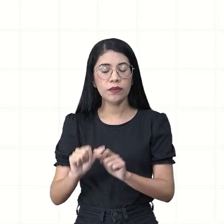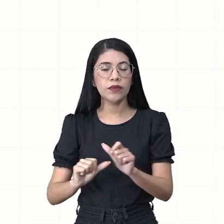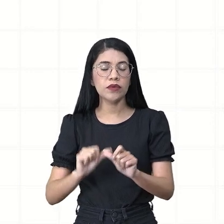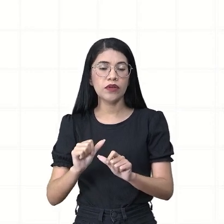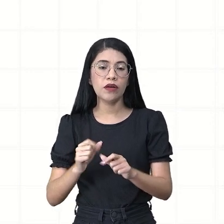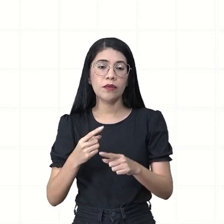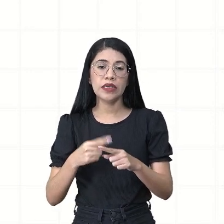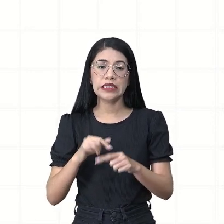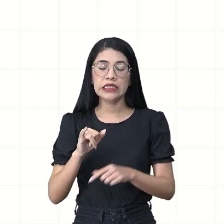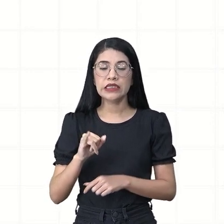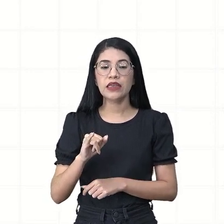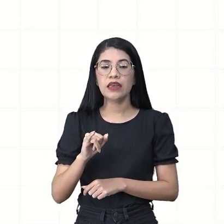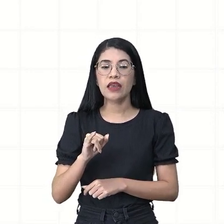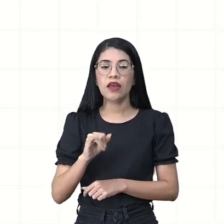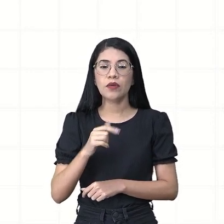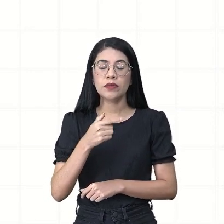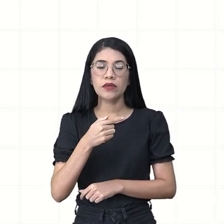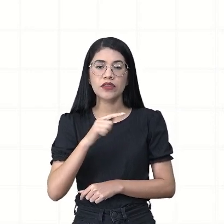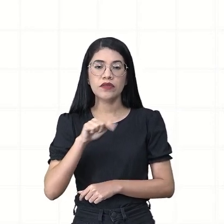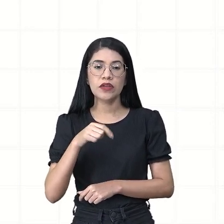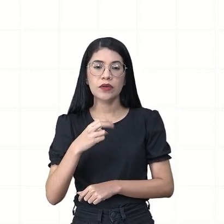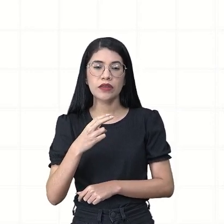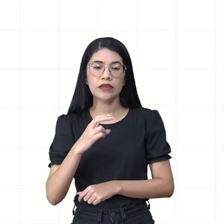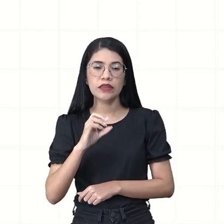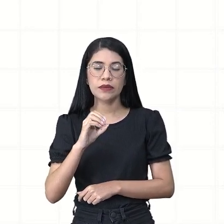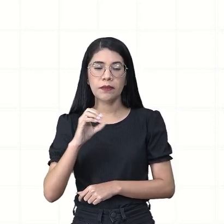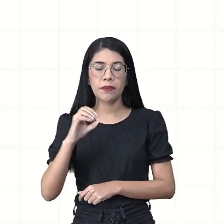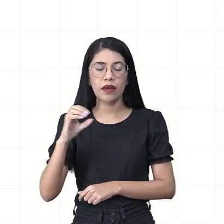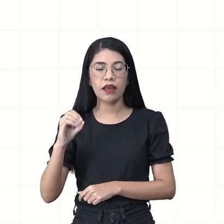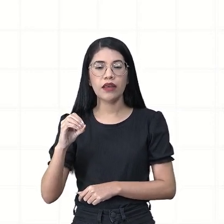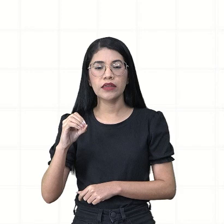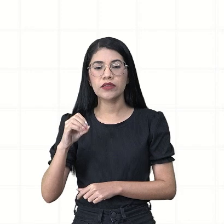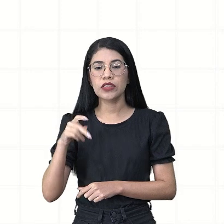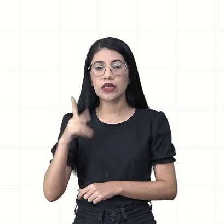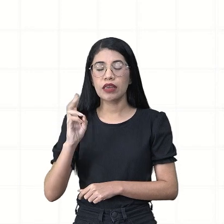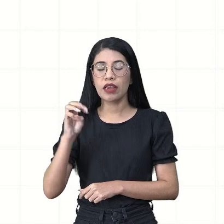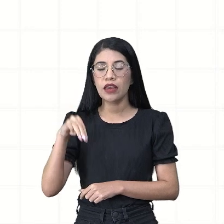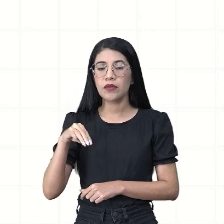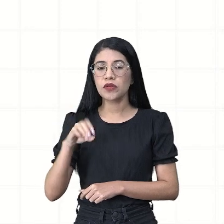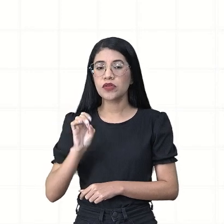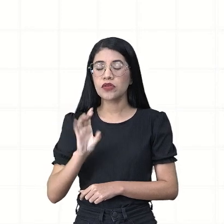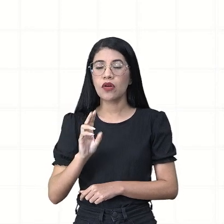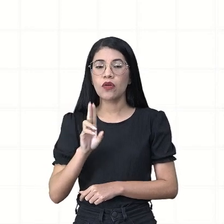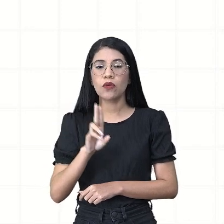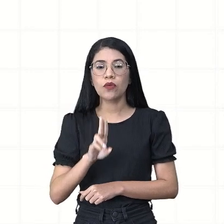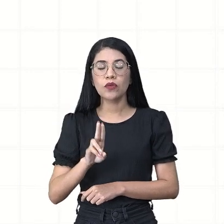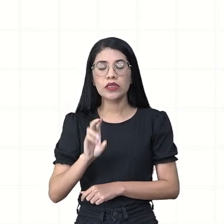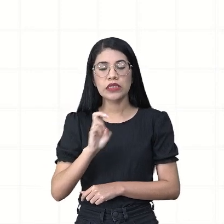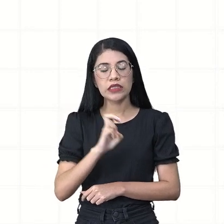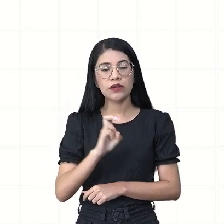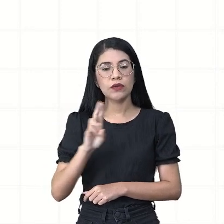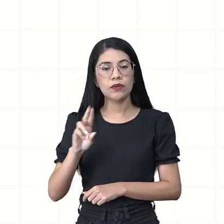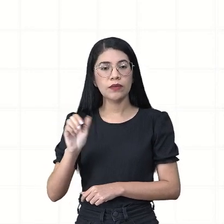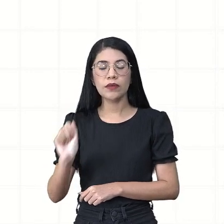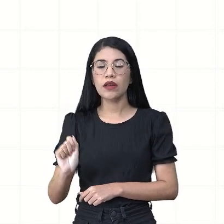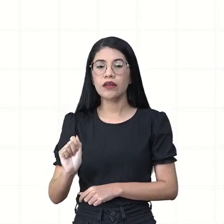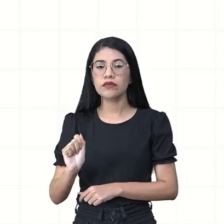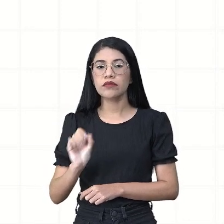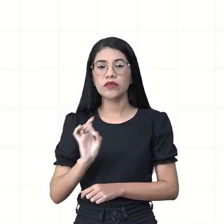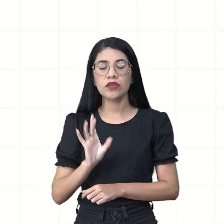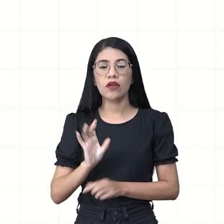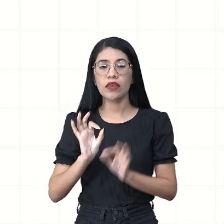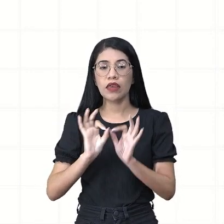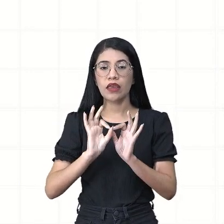falar 750 milhões de quilômetros, eu falo 5 unidades astronômicas. É a